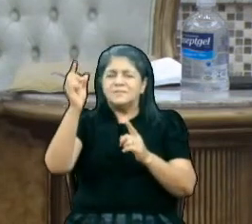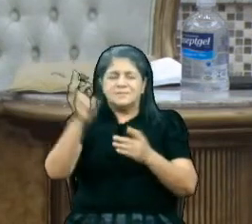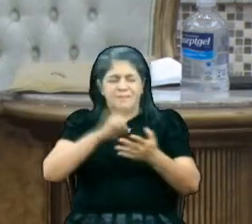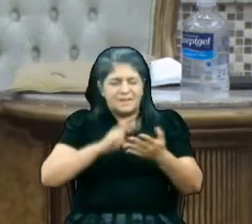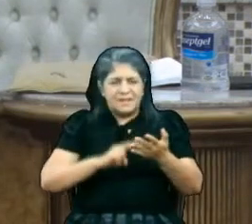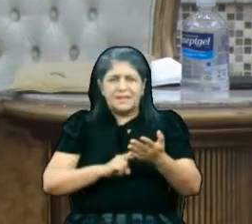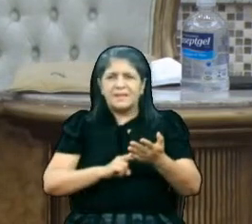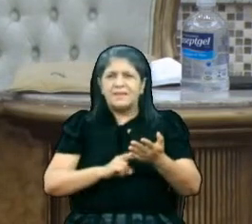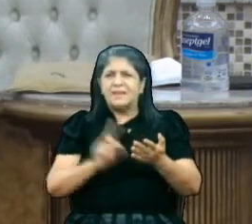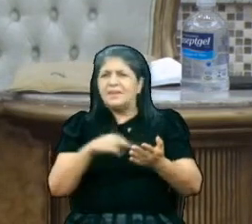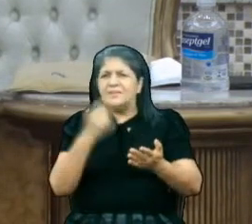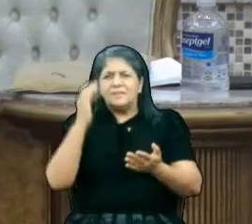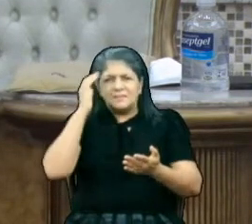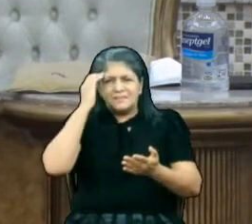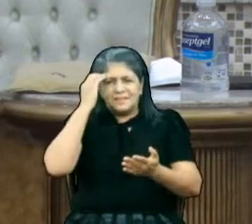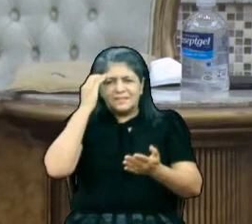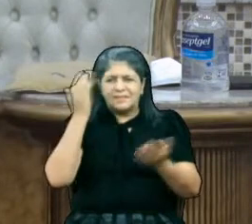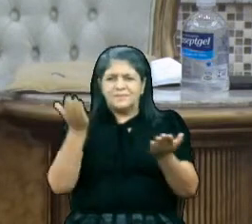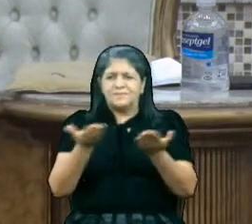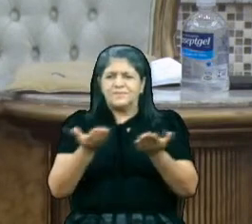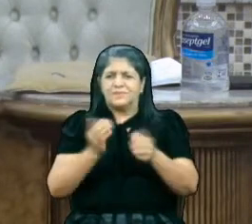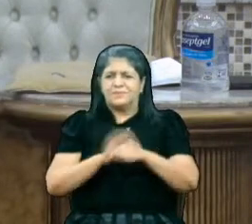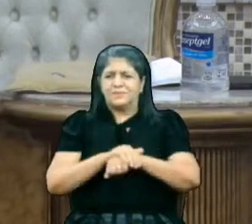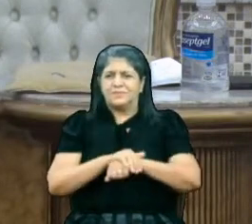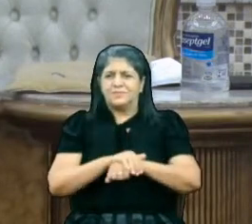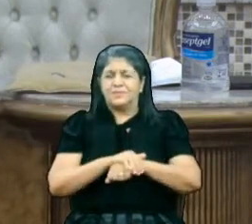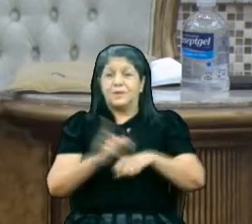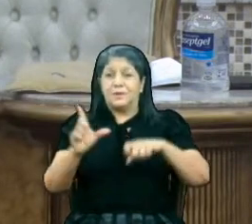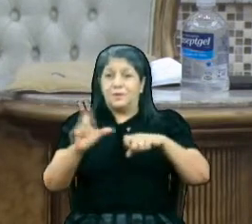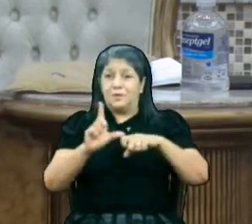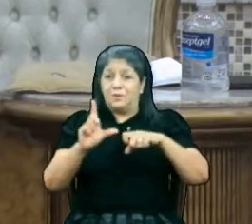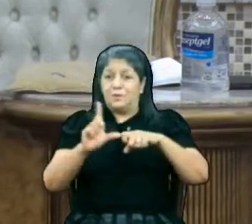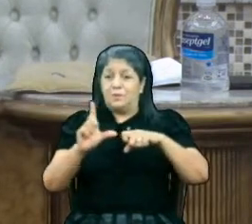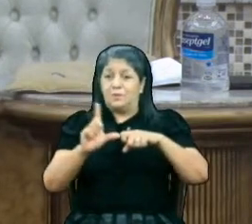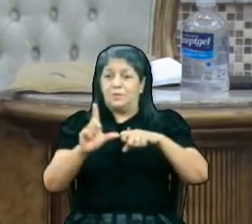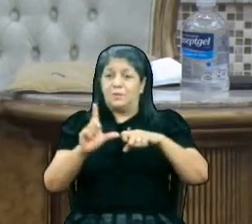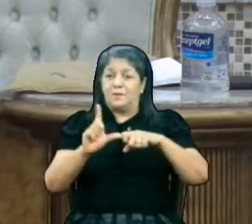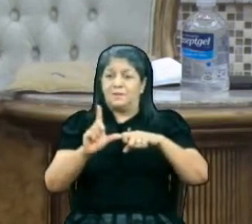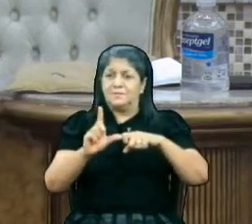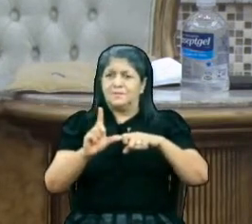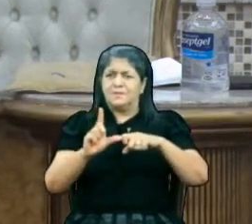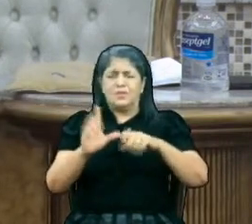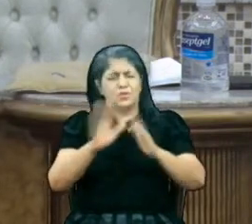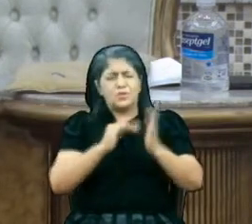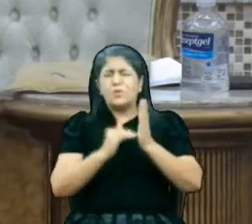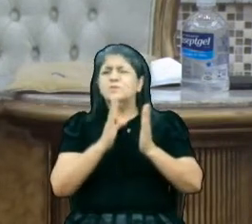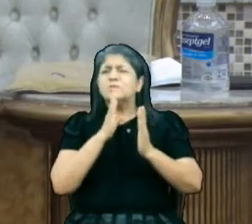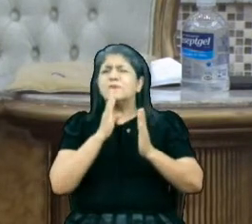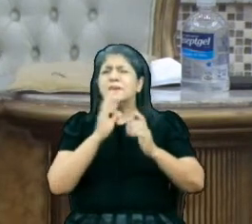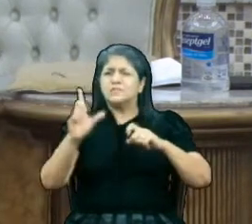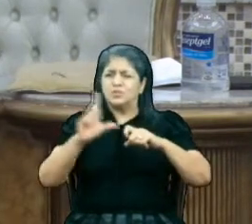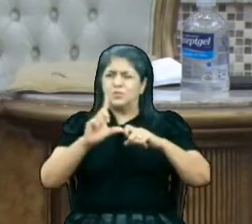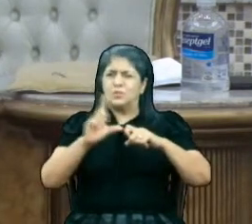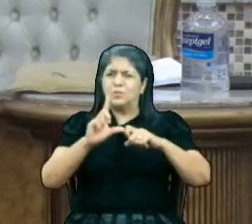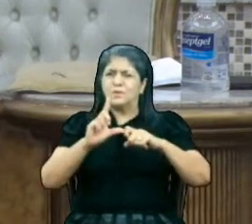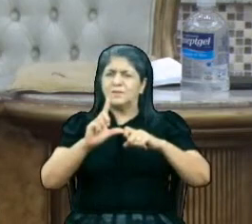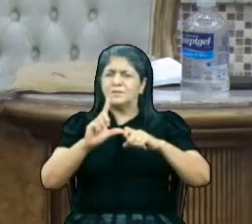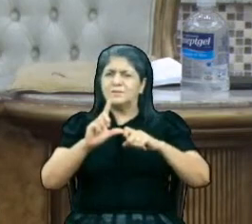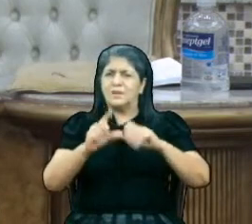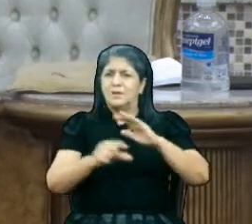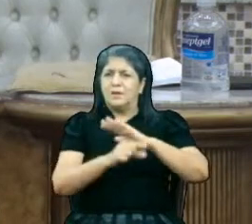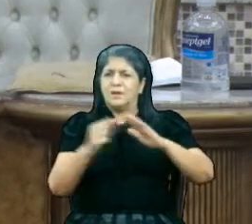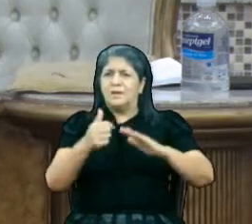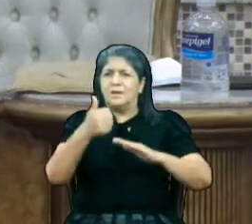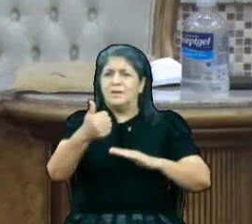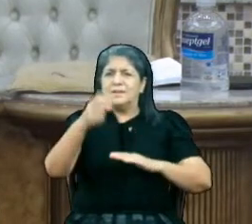meditação com os irmãos nessa noite está em Lucas conhecido o texto da igreja Lucas Capítulo de número